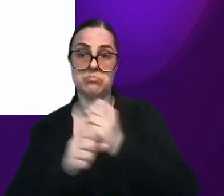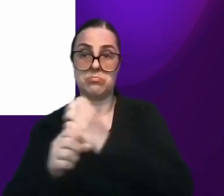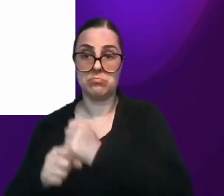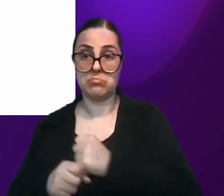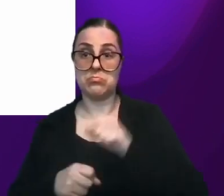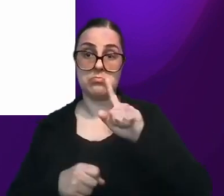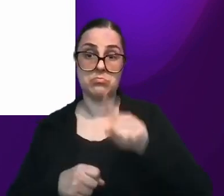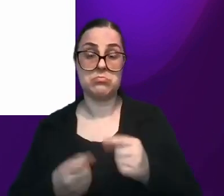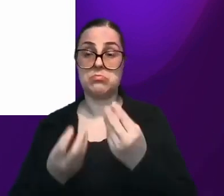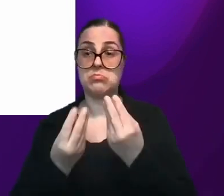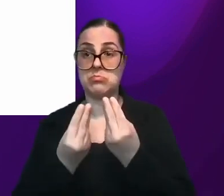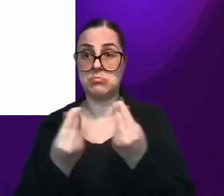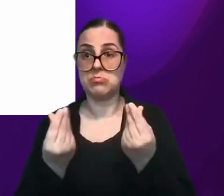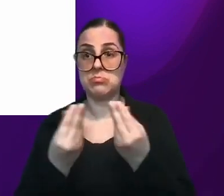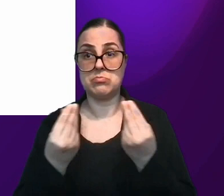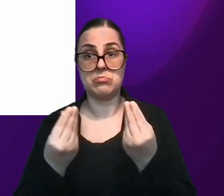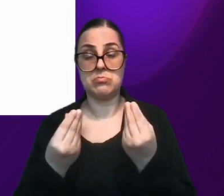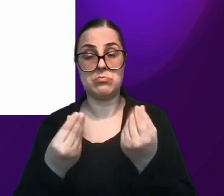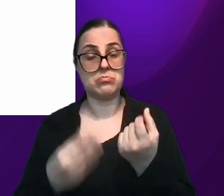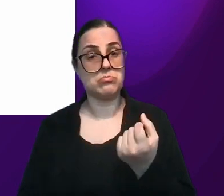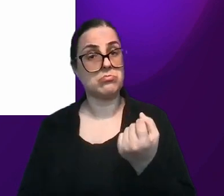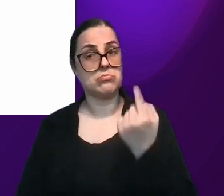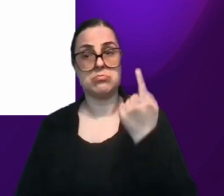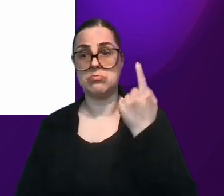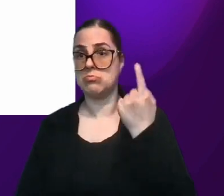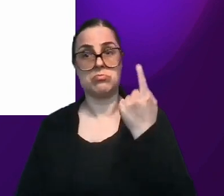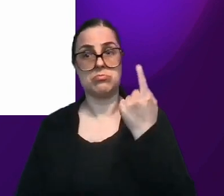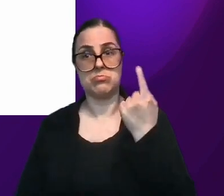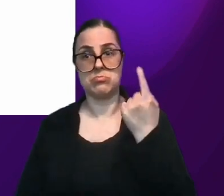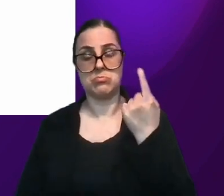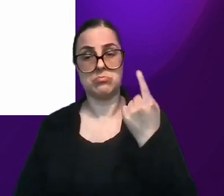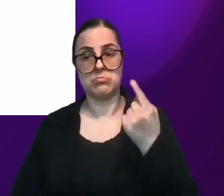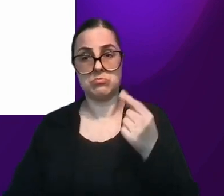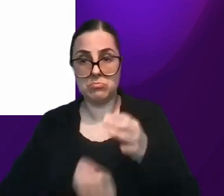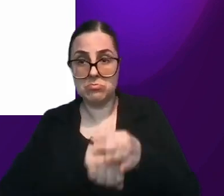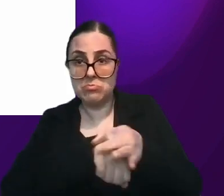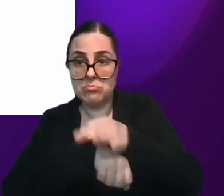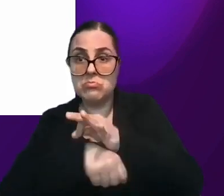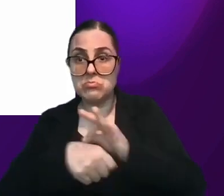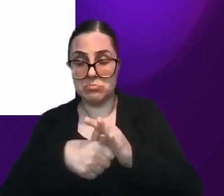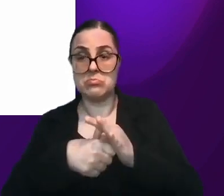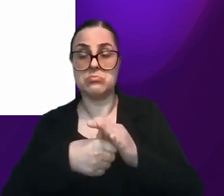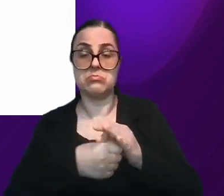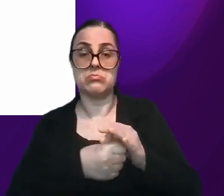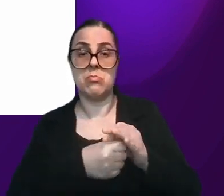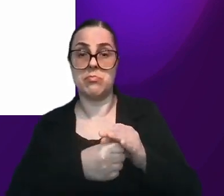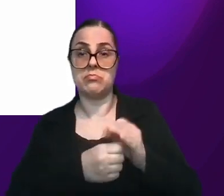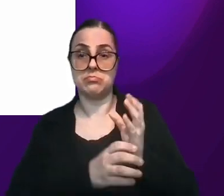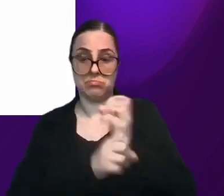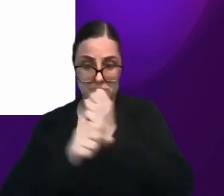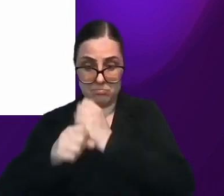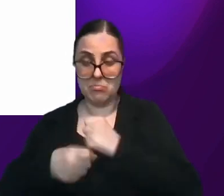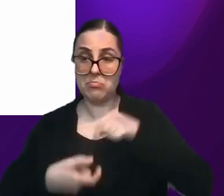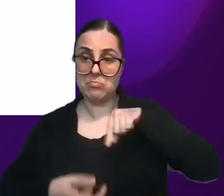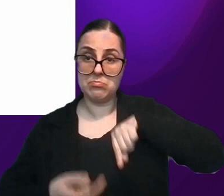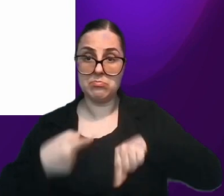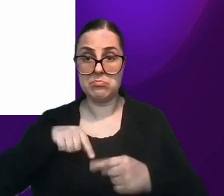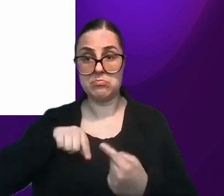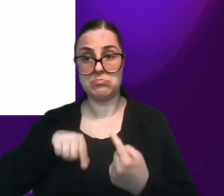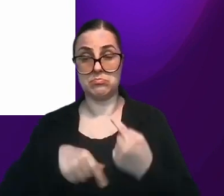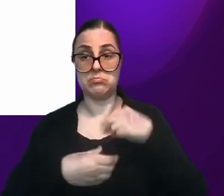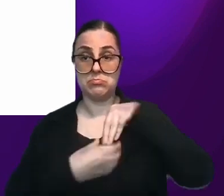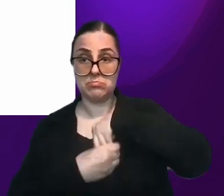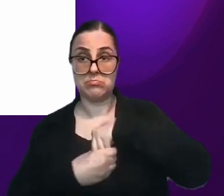substância estranha à economia celular, ao metabolismo intermediário. O cálcio,